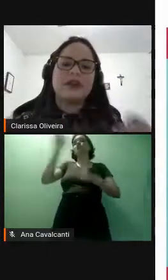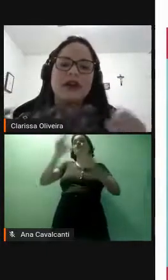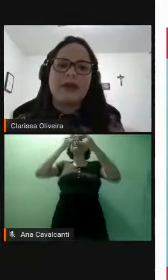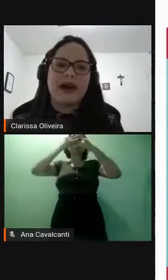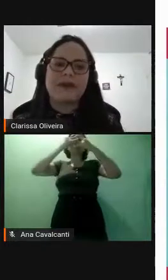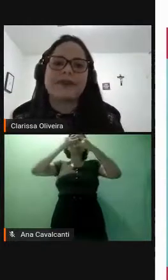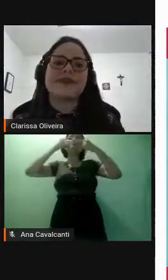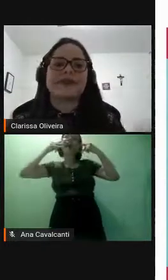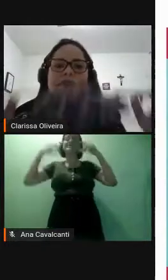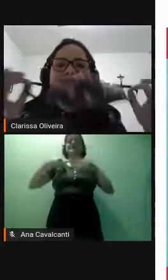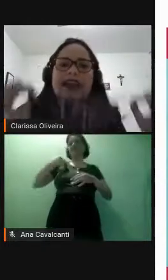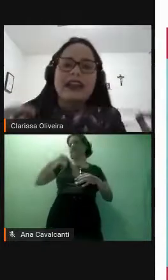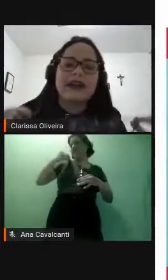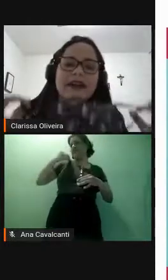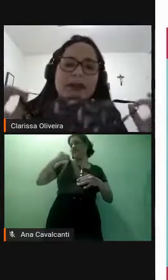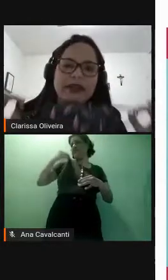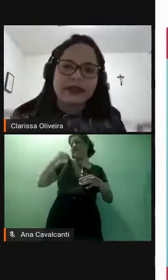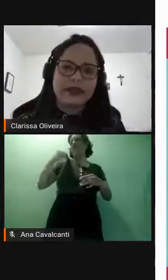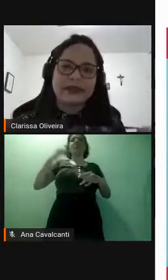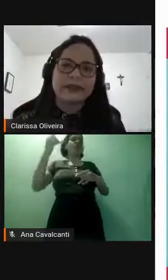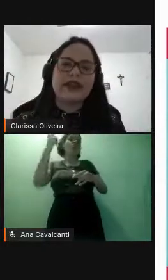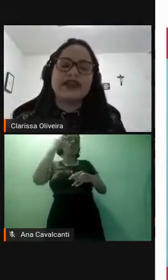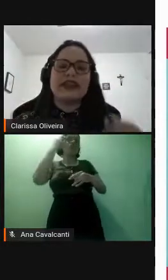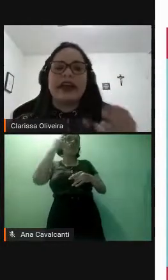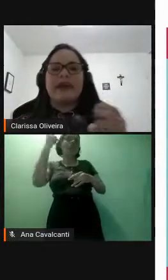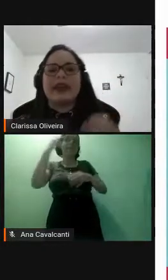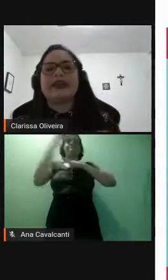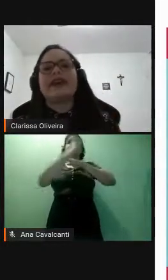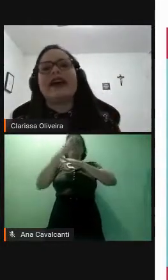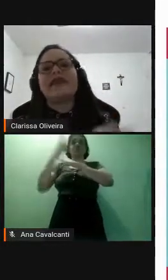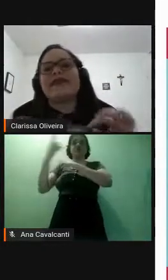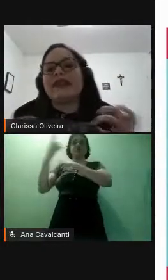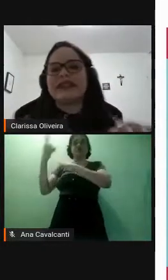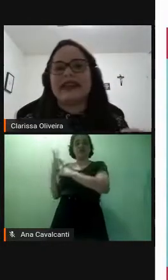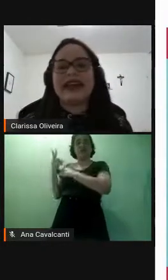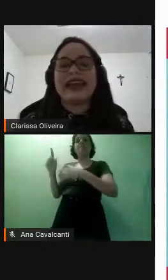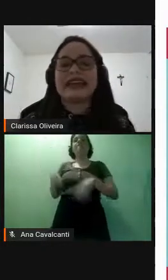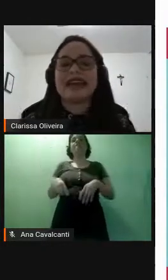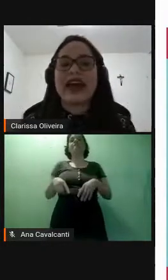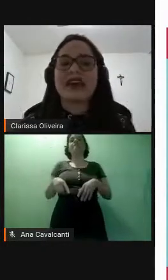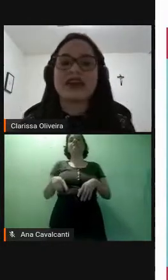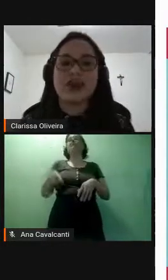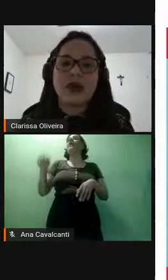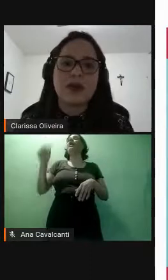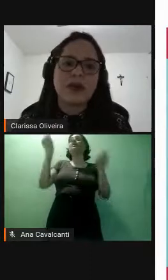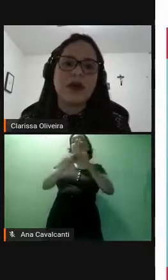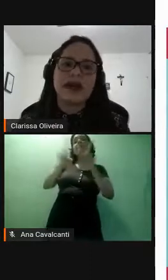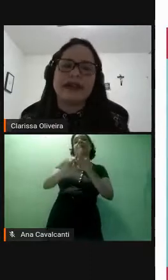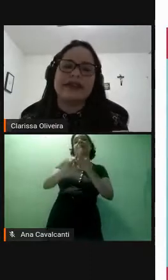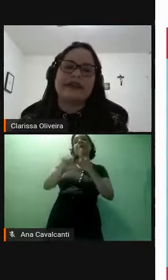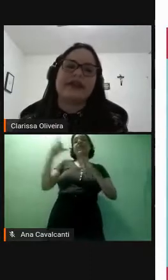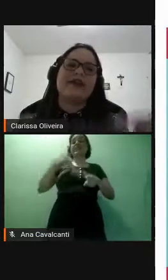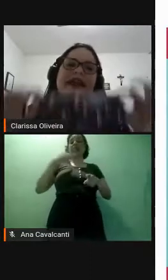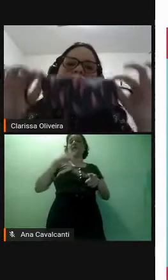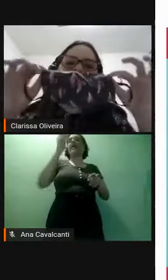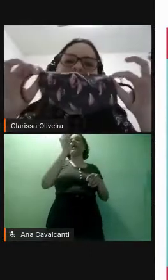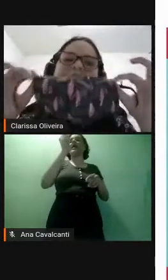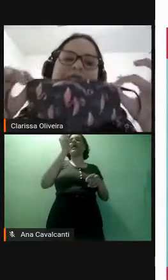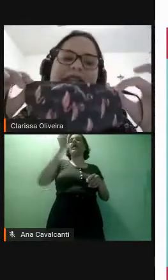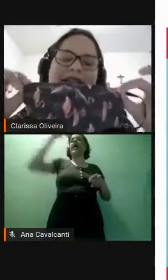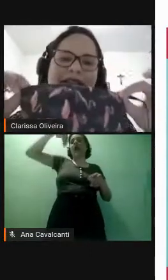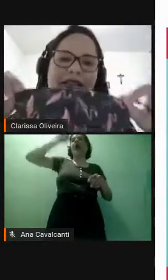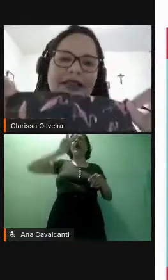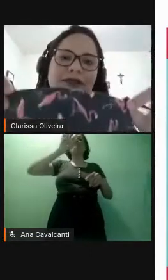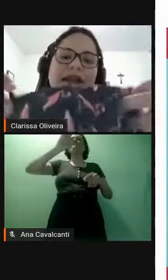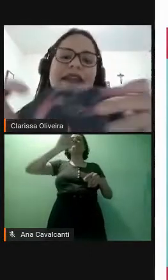tecido normal. Ela vai nos proteger. Geralmente, a Anvisa, ela traz como orientação que essa